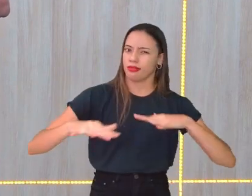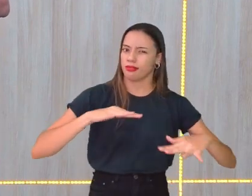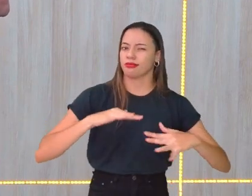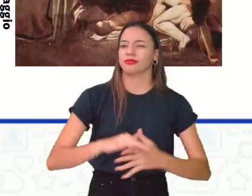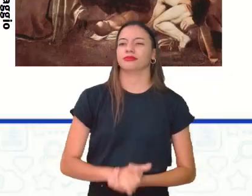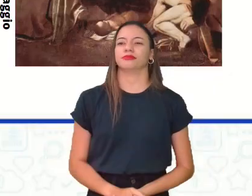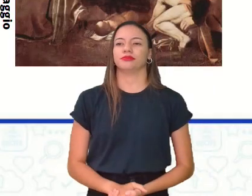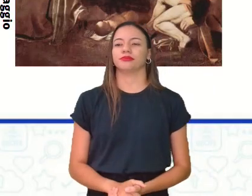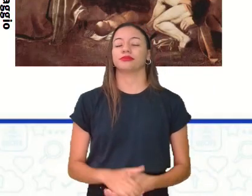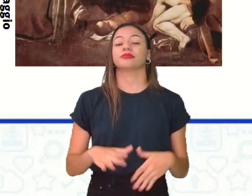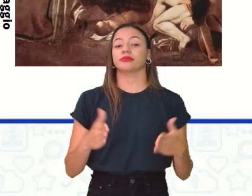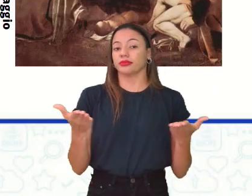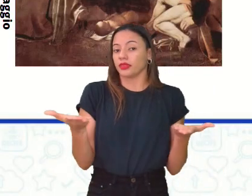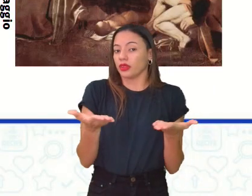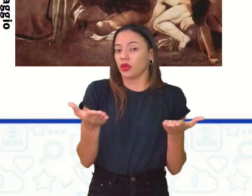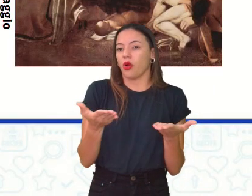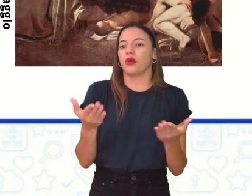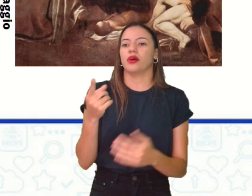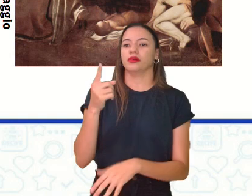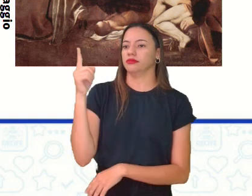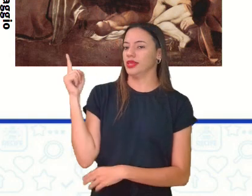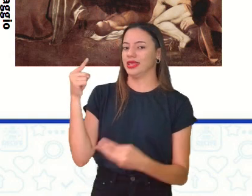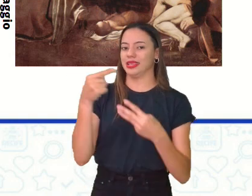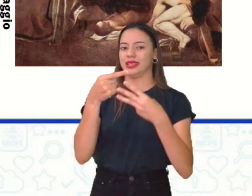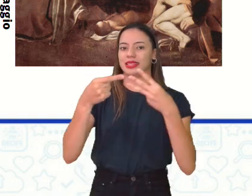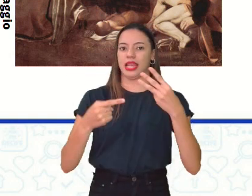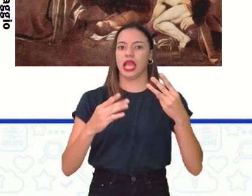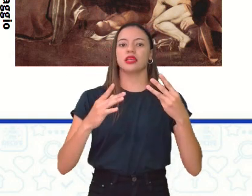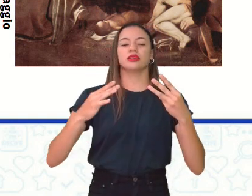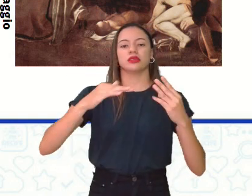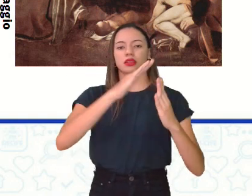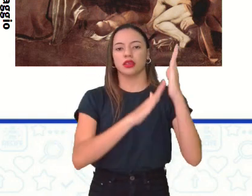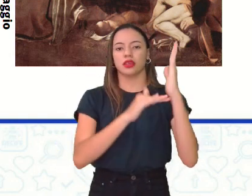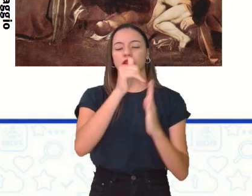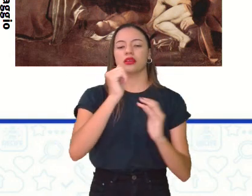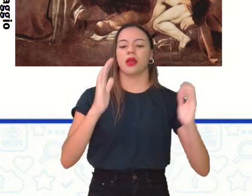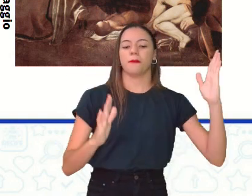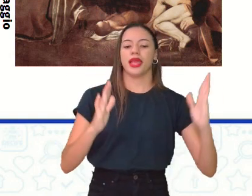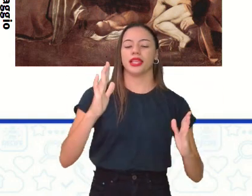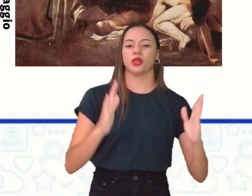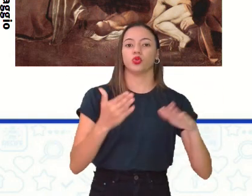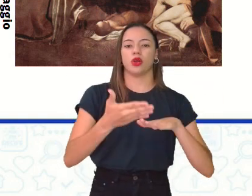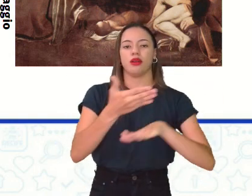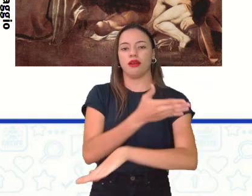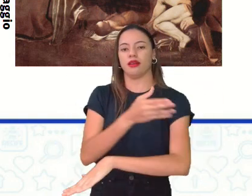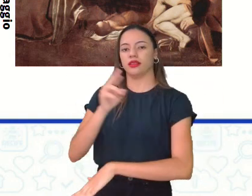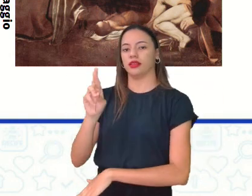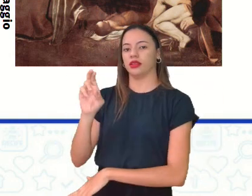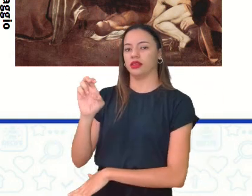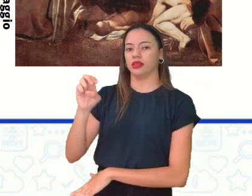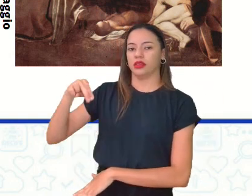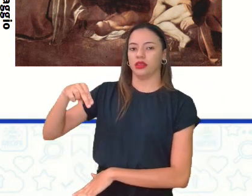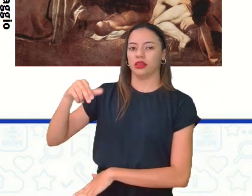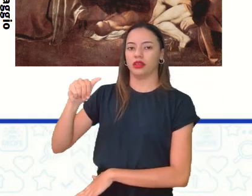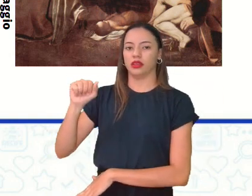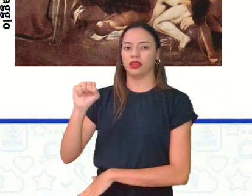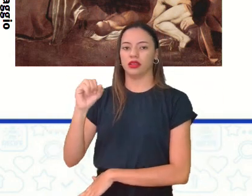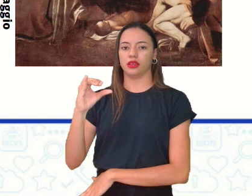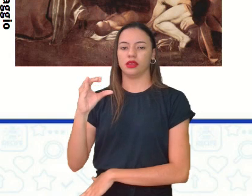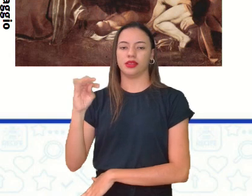mais um pouquinho. Agora a gente vai ver 3 obras do período posterior ao Renascimento, que é o período chamado